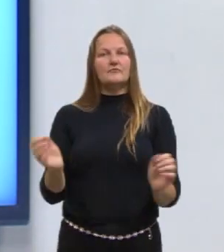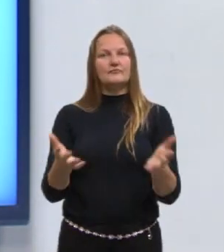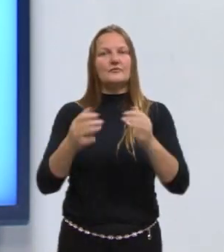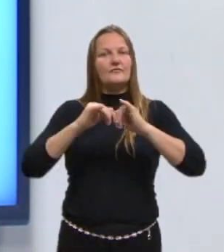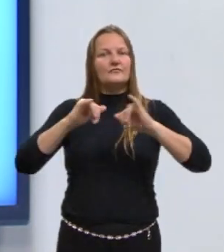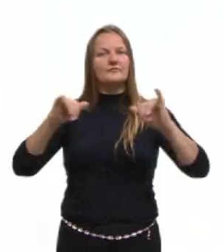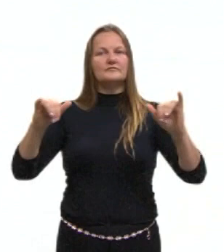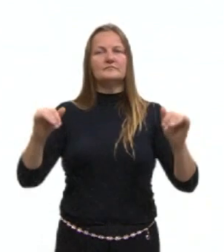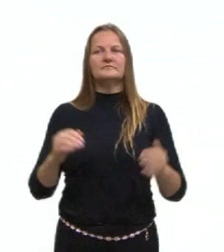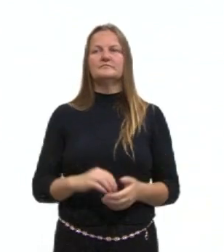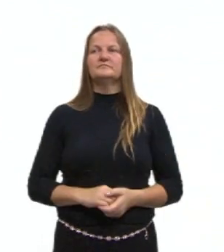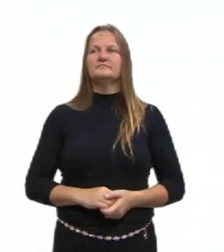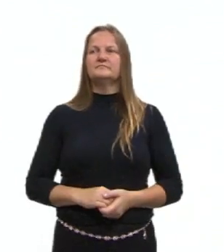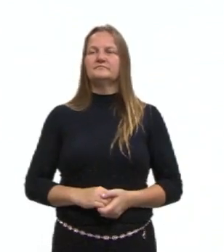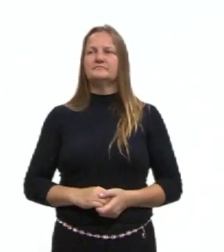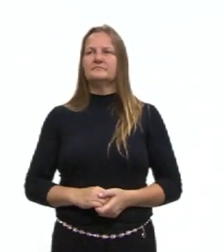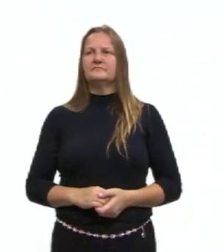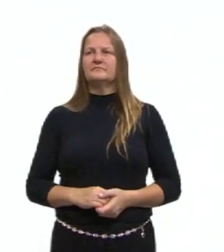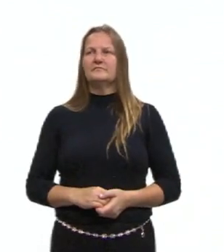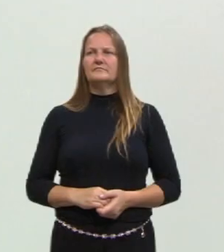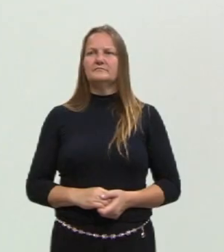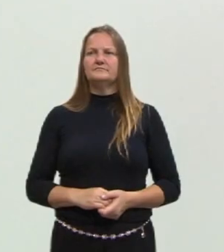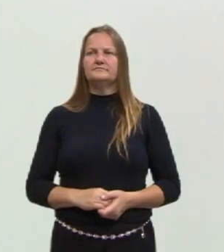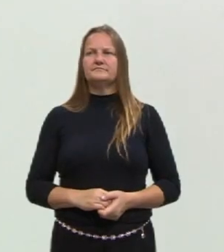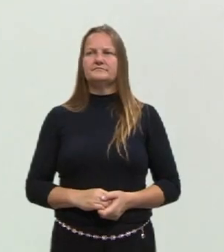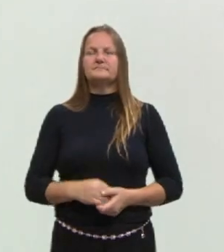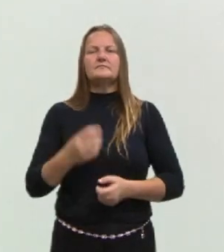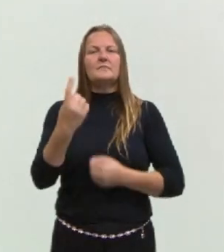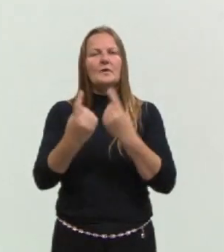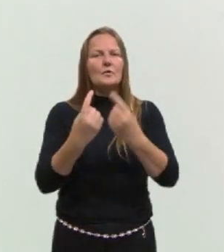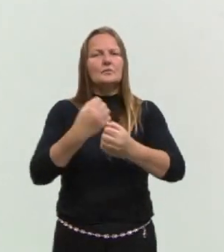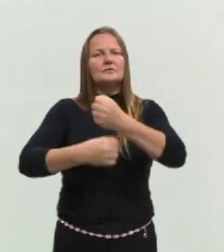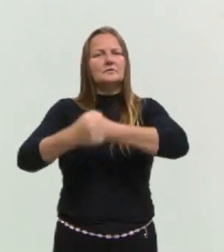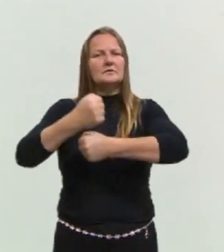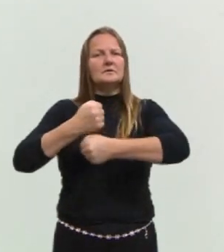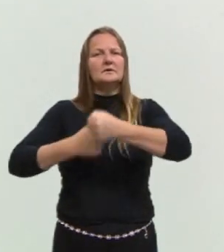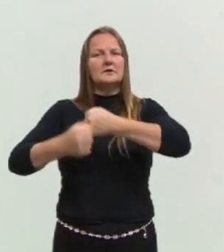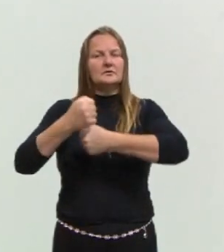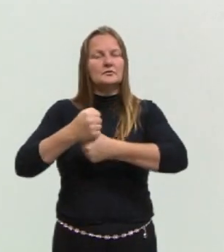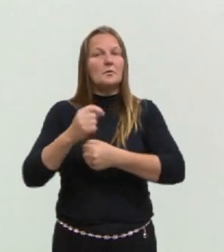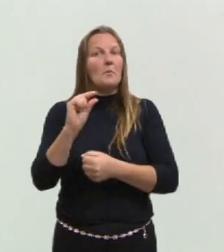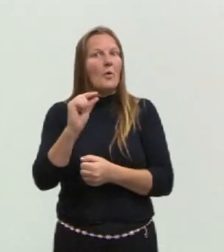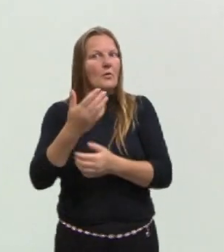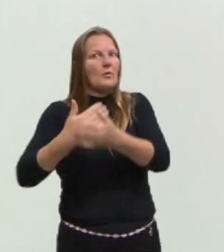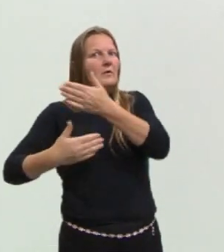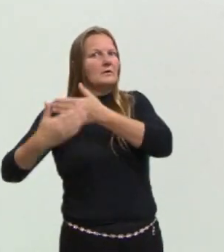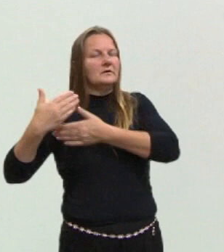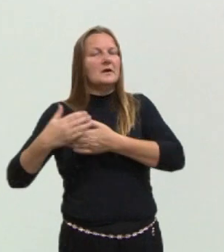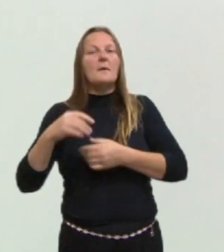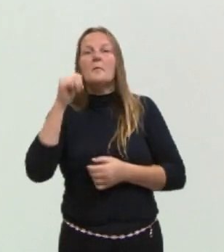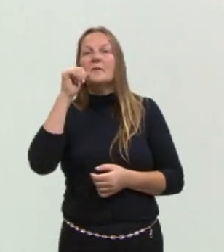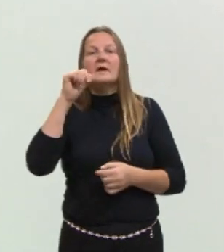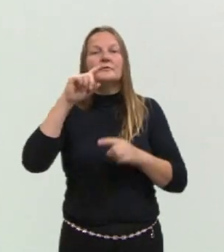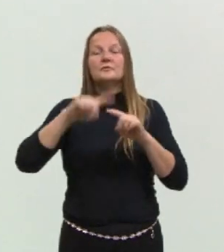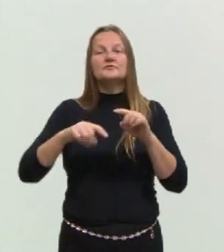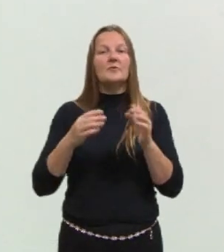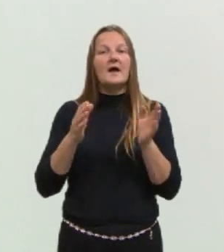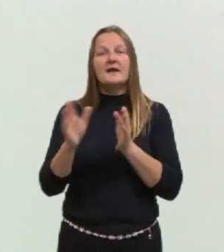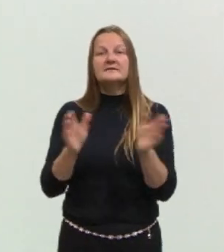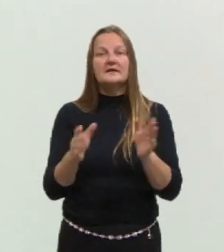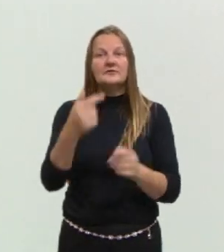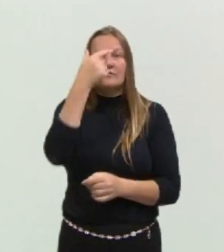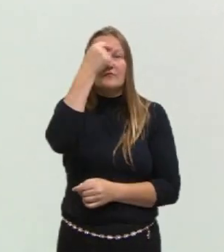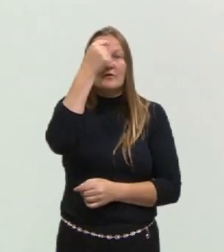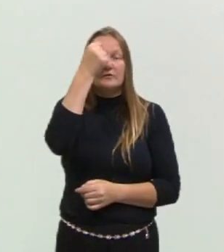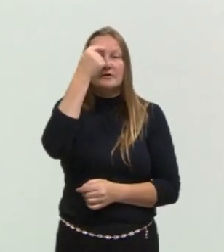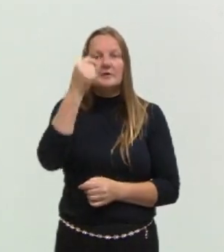hoje em dia. É, mas essa questão do homem é que até há anos atrás, e a gente não precisa falar de muitos anos atrás, as mulheres não tinham tanto acesso à universidade.